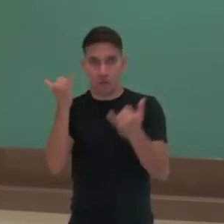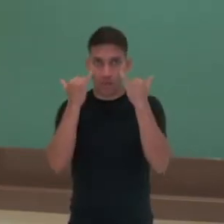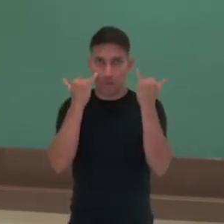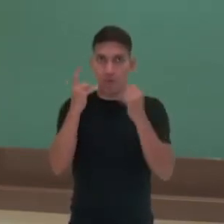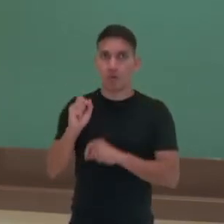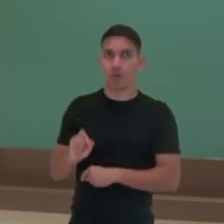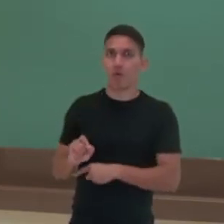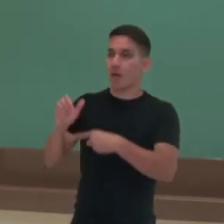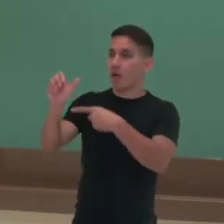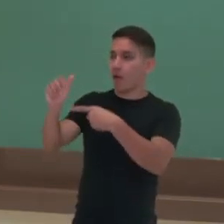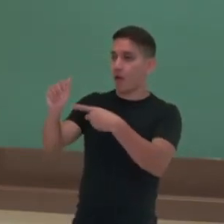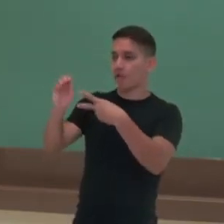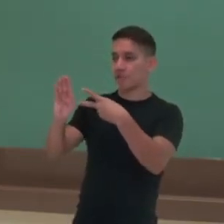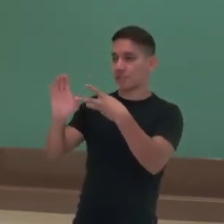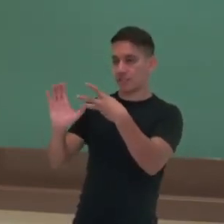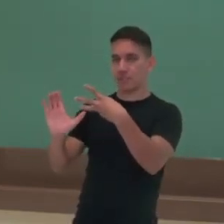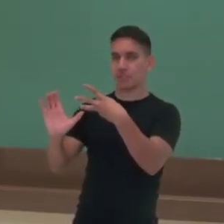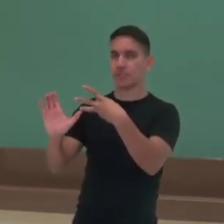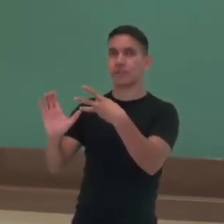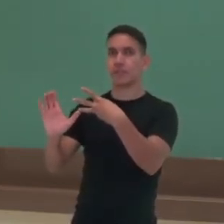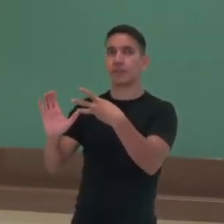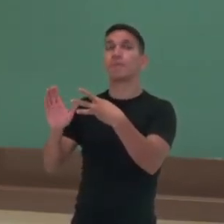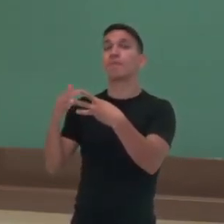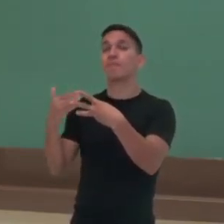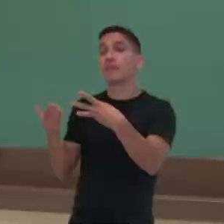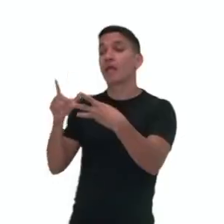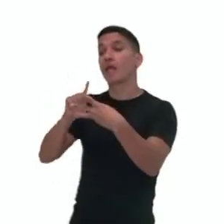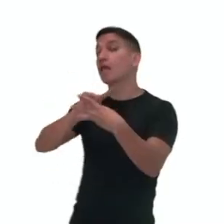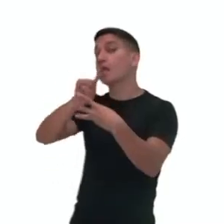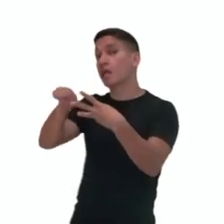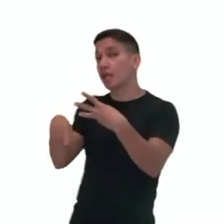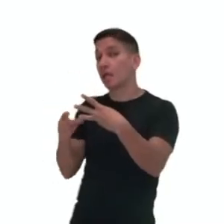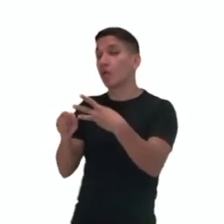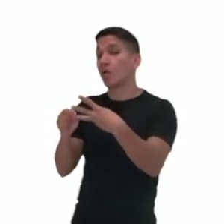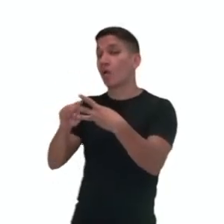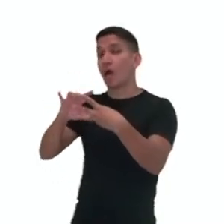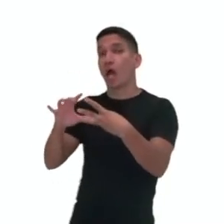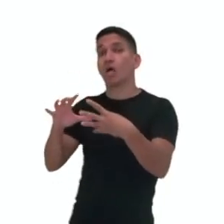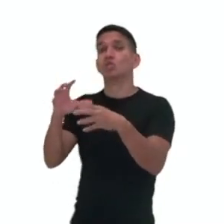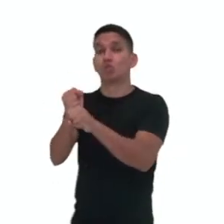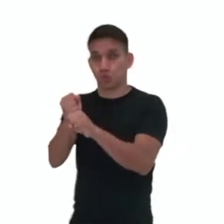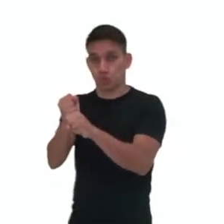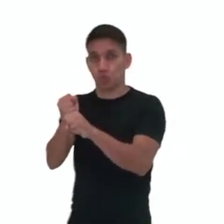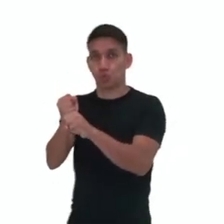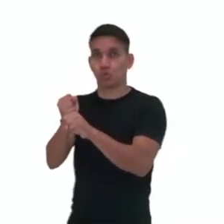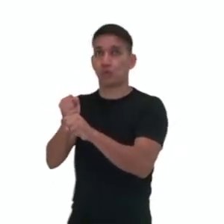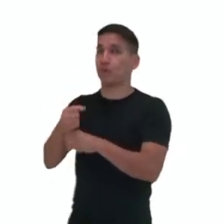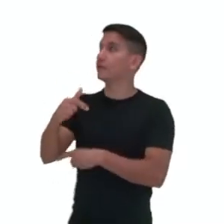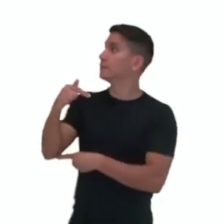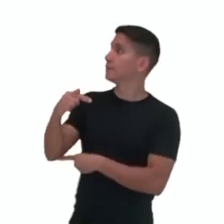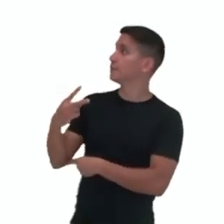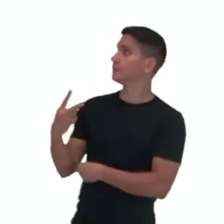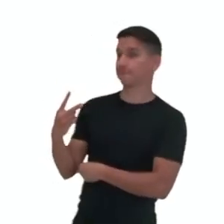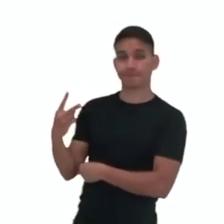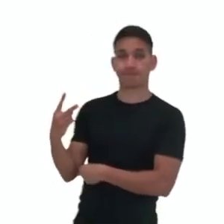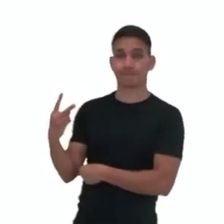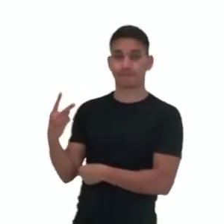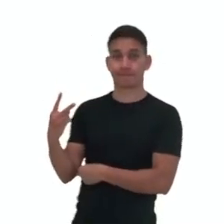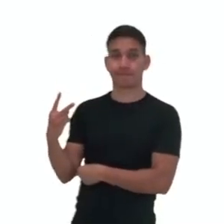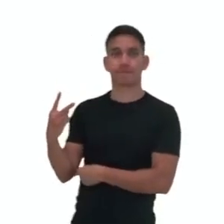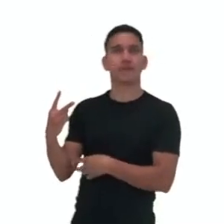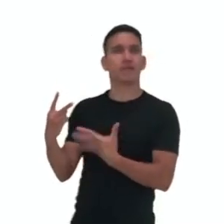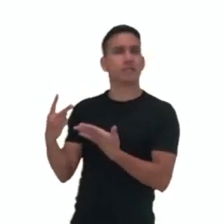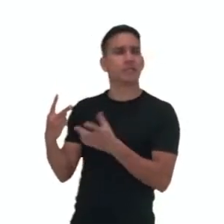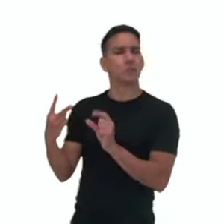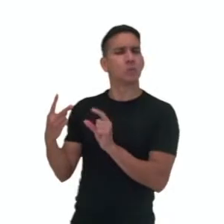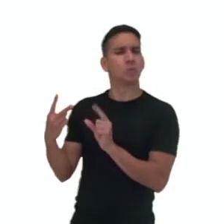números, A, B e C, tais que A mais B mais C é igual a 72.